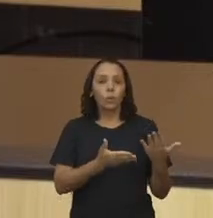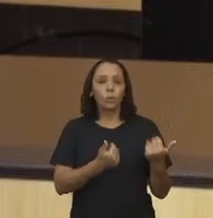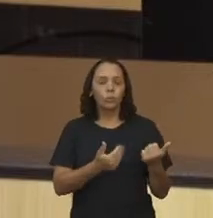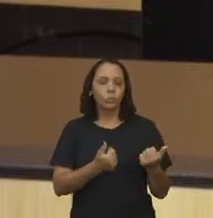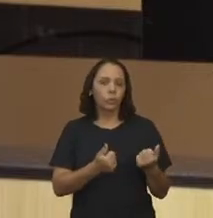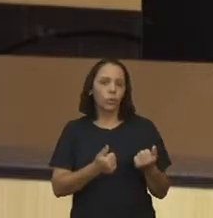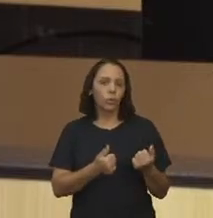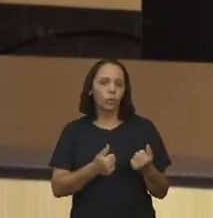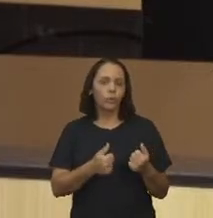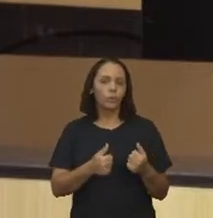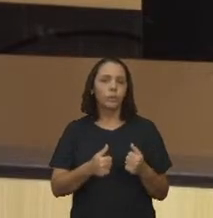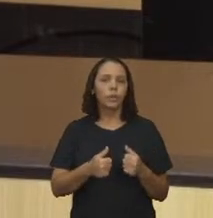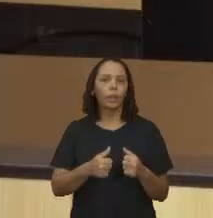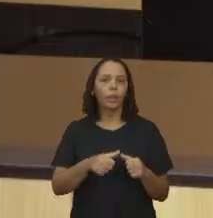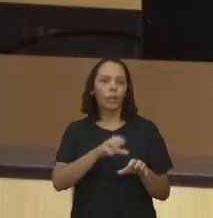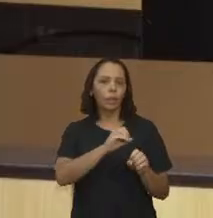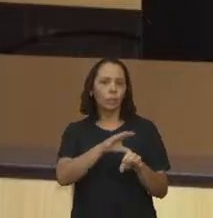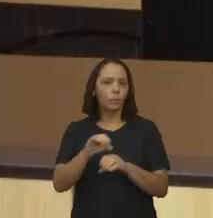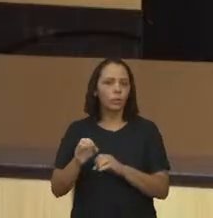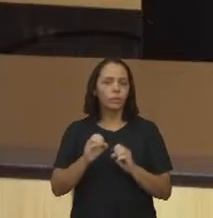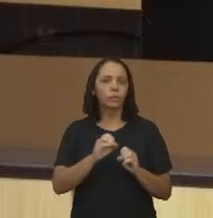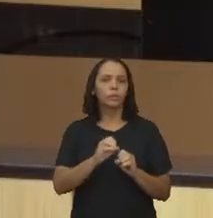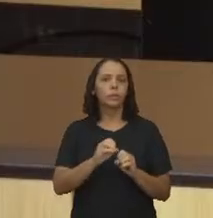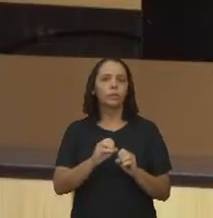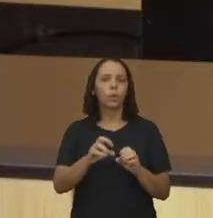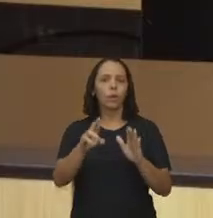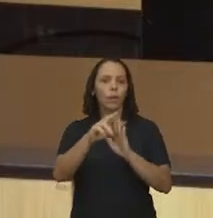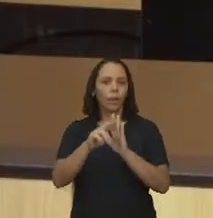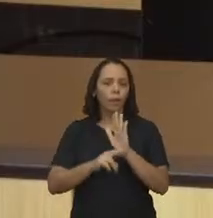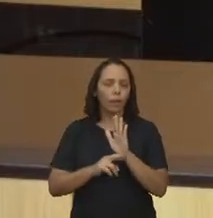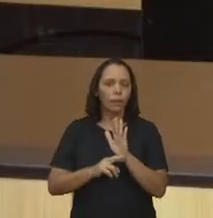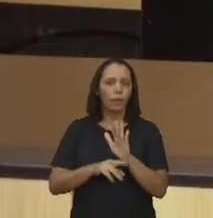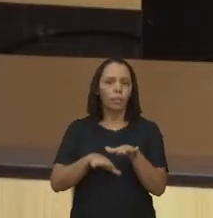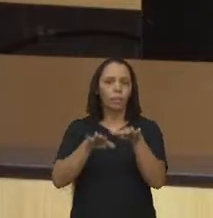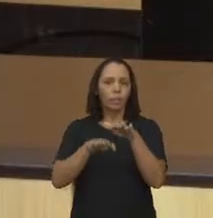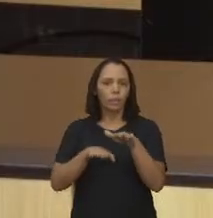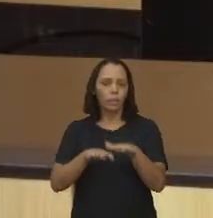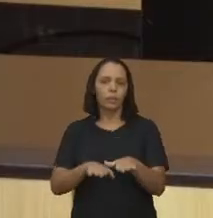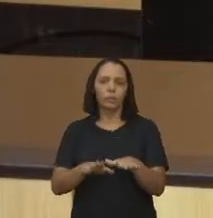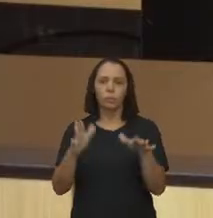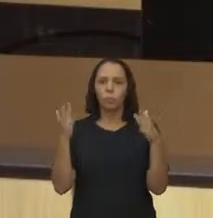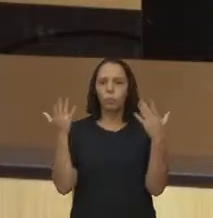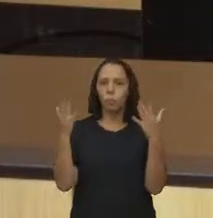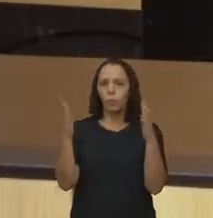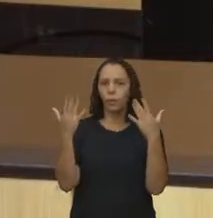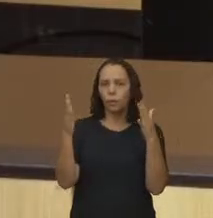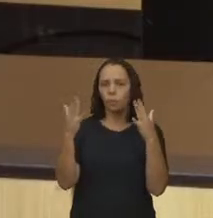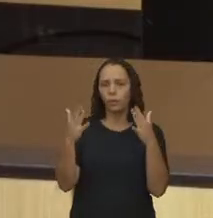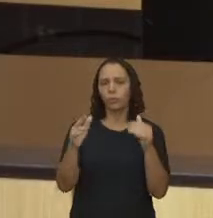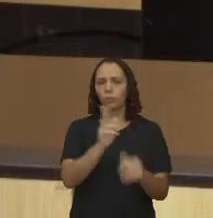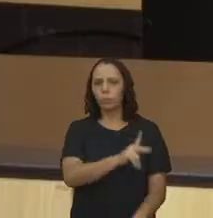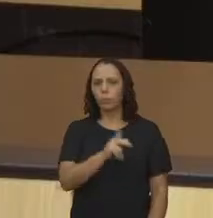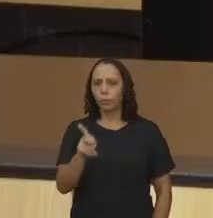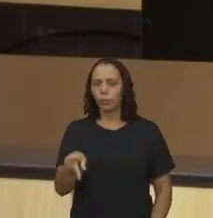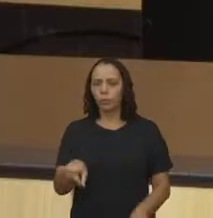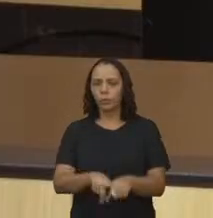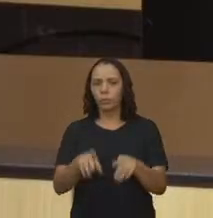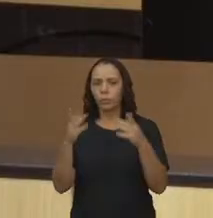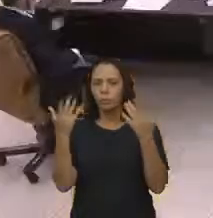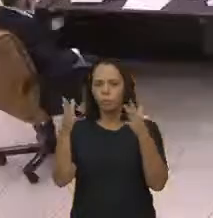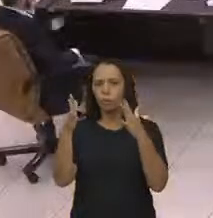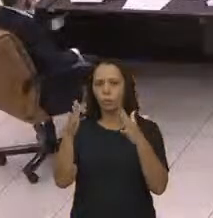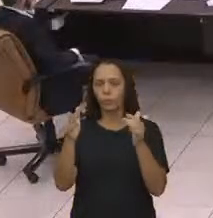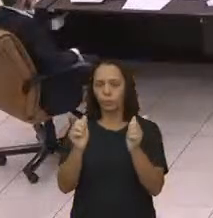agentes mirins que se formarão e os agentes educadores que são nossos professores na sala de aula. Deus abençoe, tamo junto.